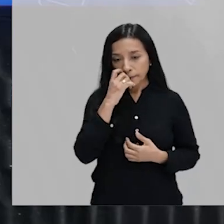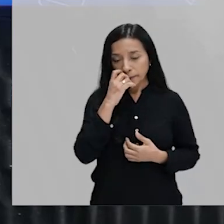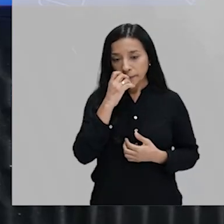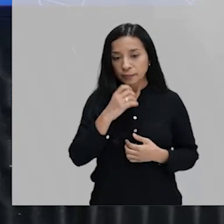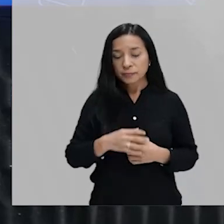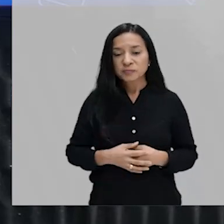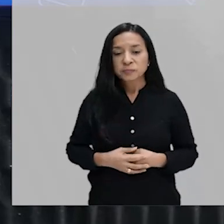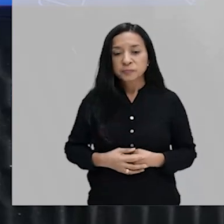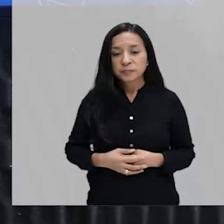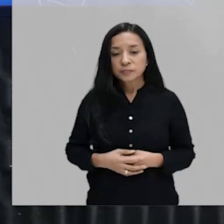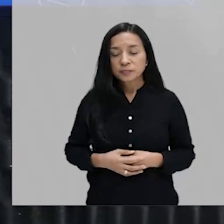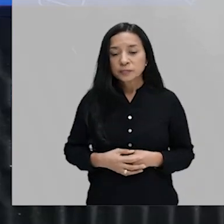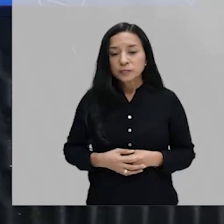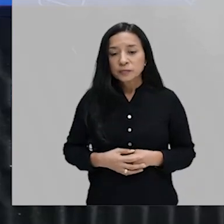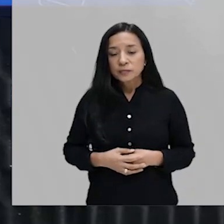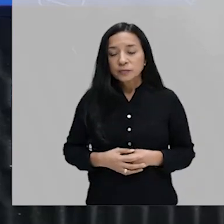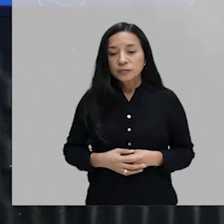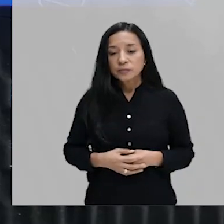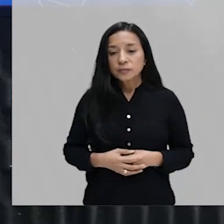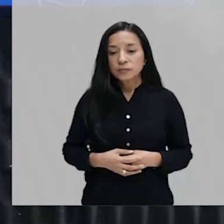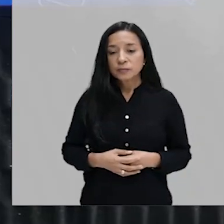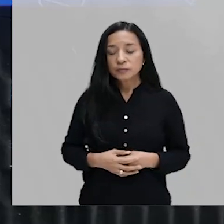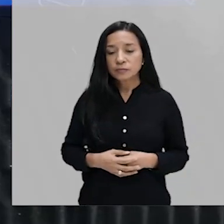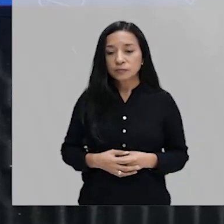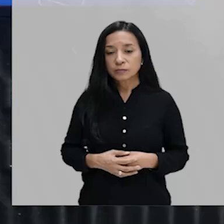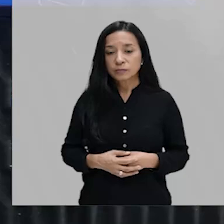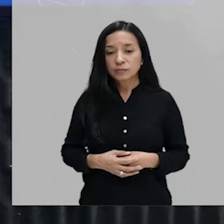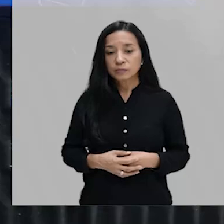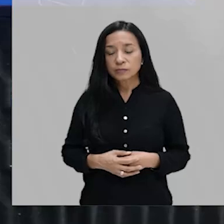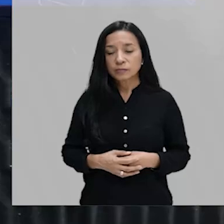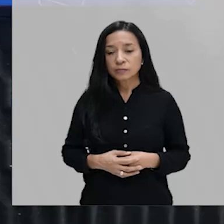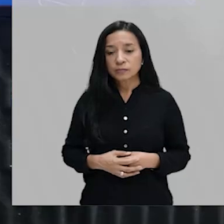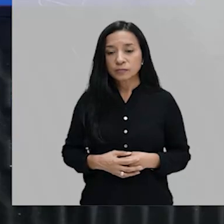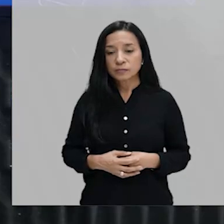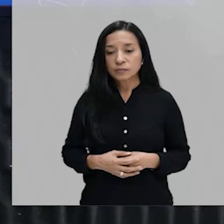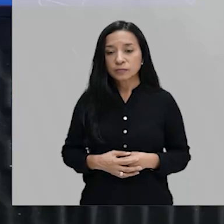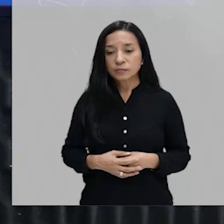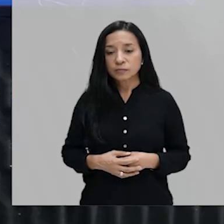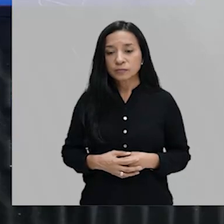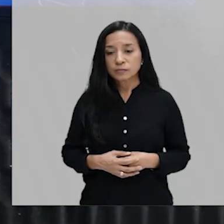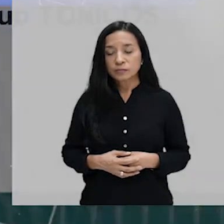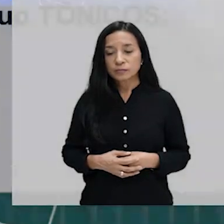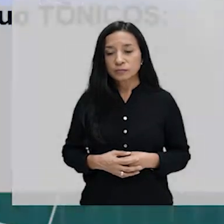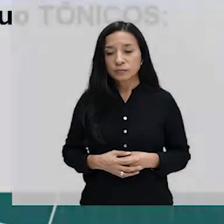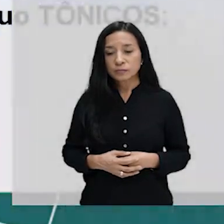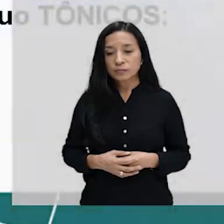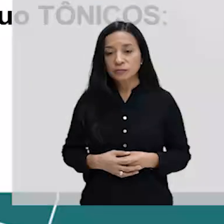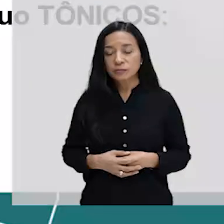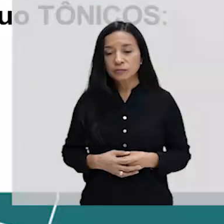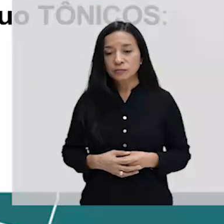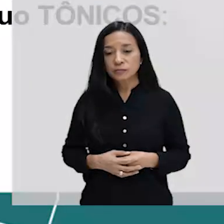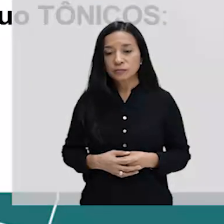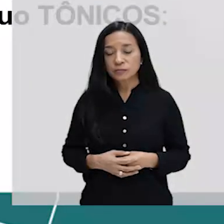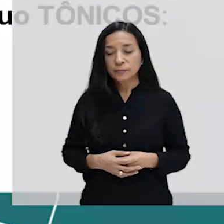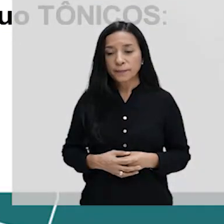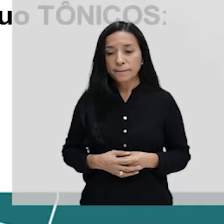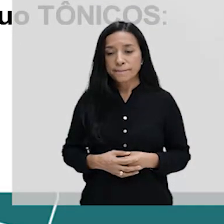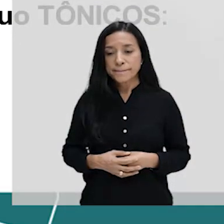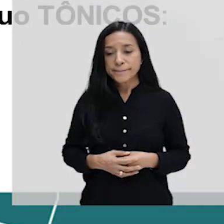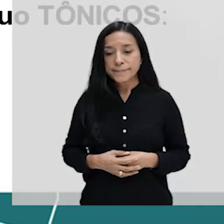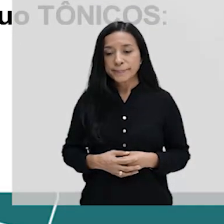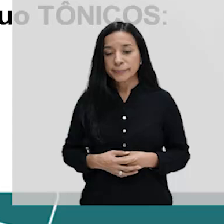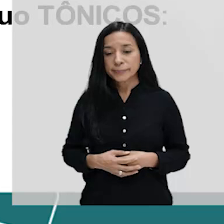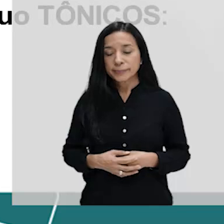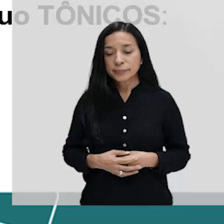com preposição. São eles: mim, comigo, ti, contigo, ele ou